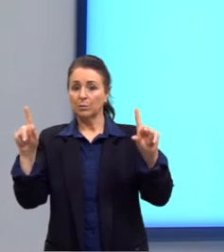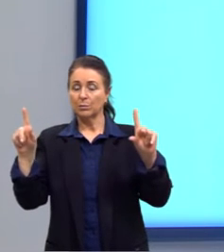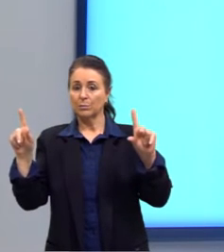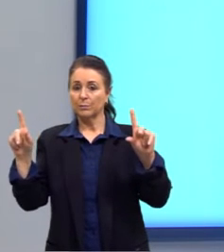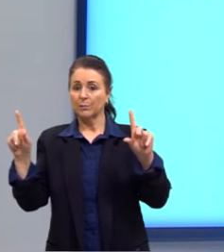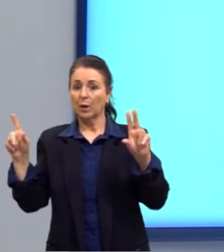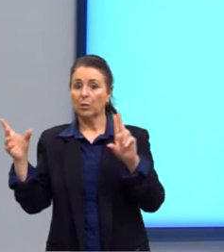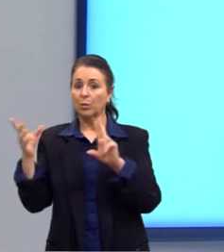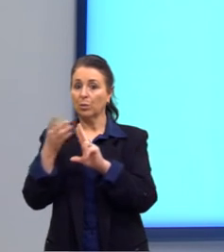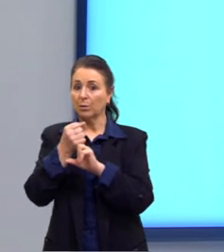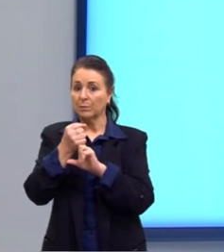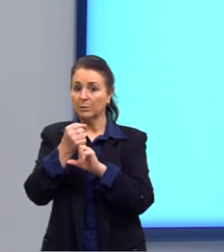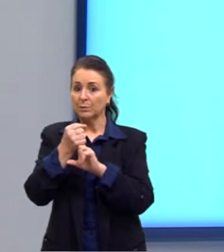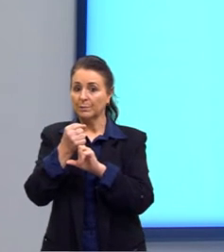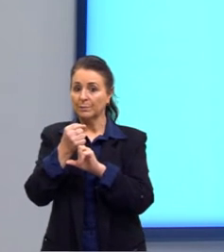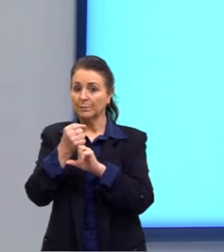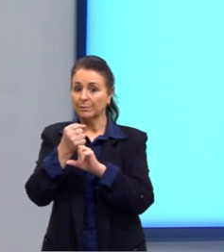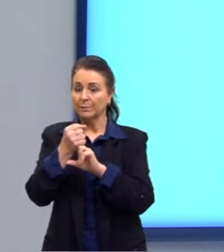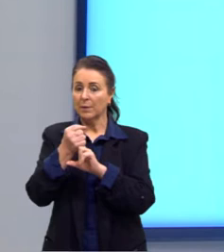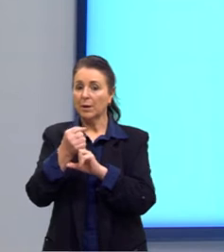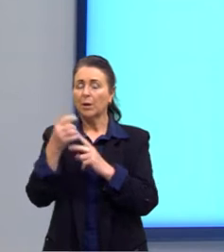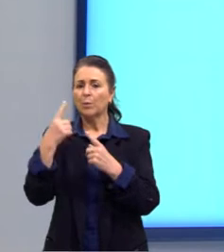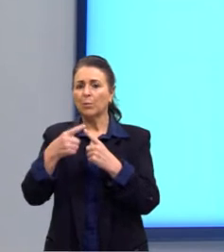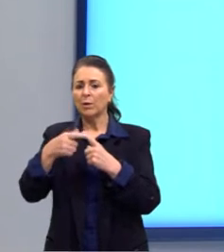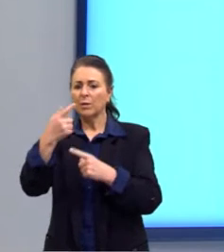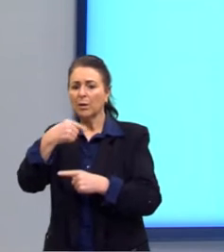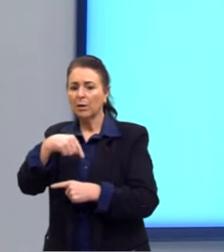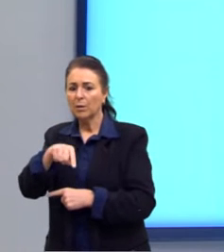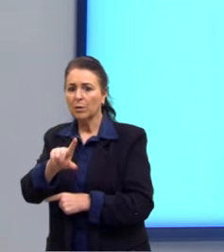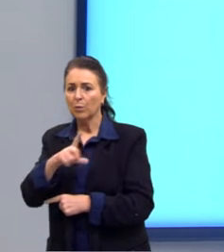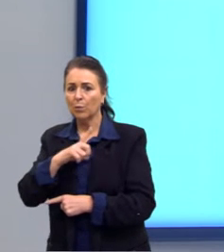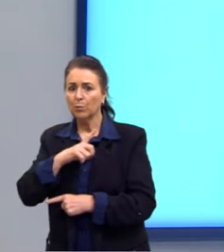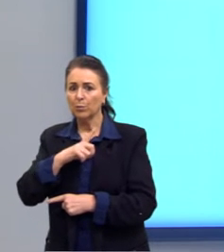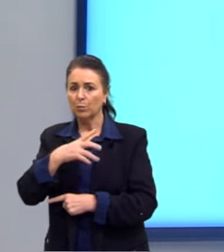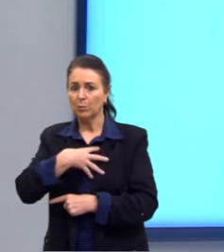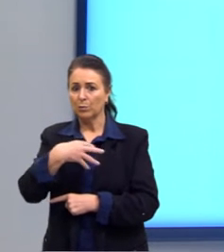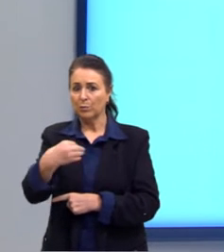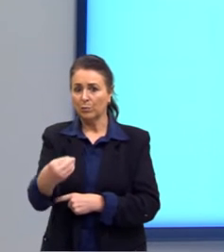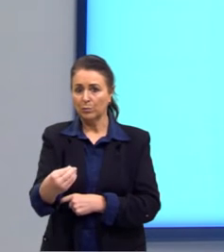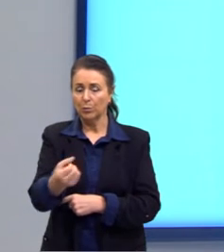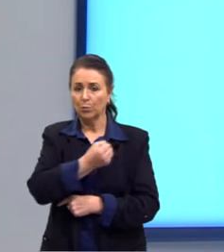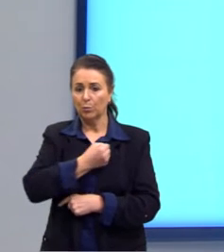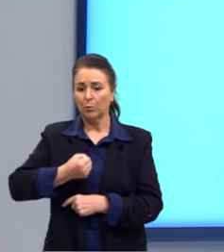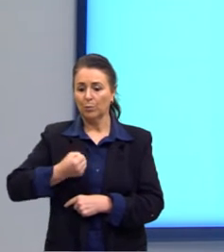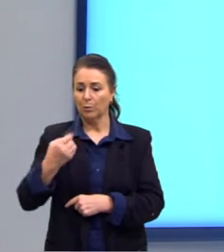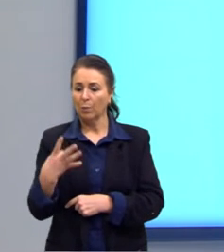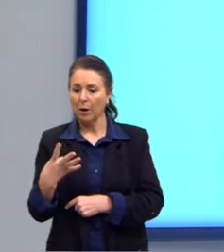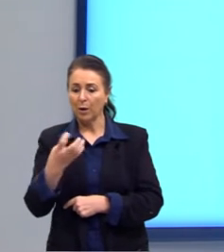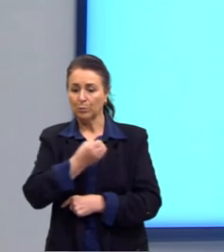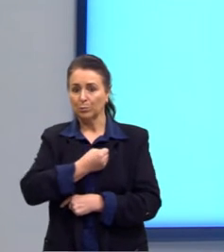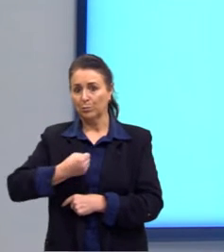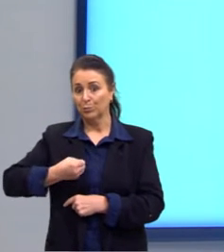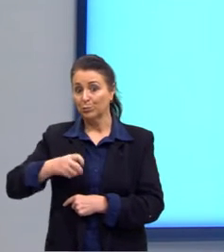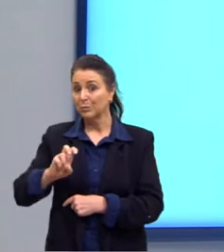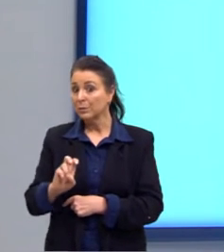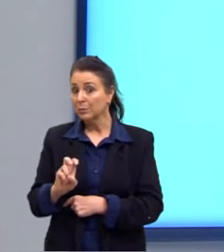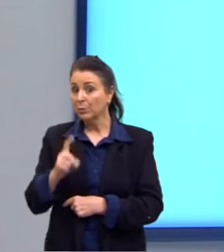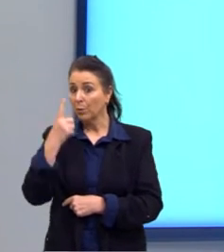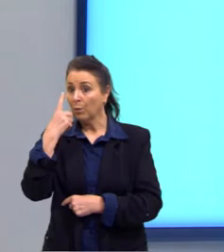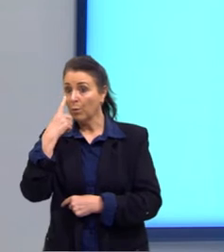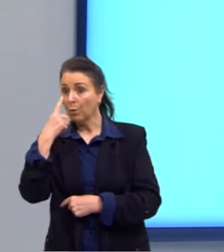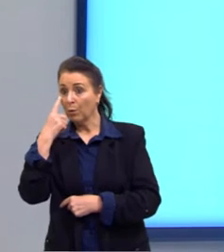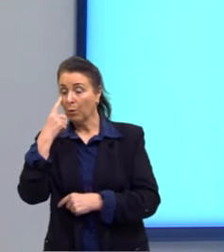uma vez que possuem outros filhos no caso ali o número 4 número 5 ó